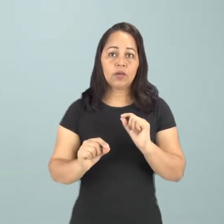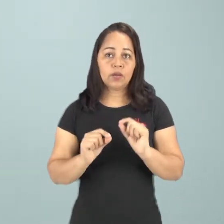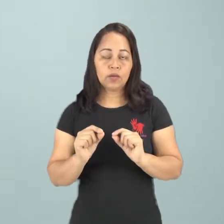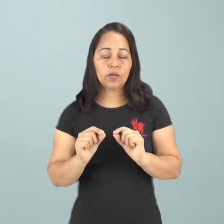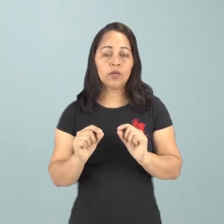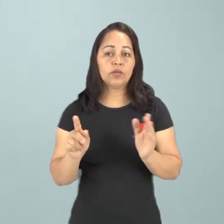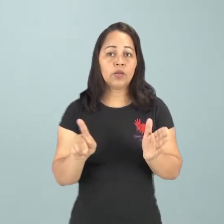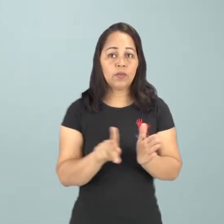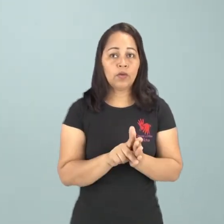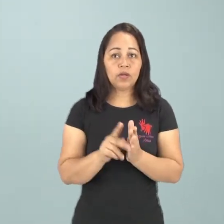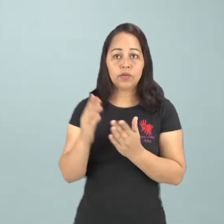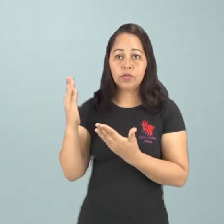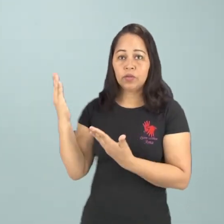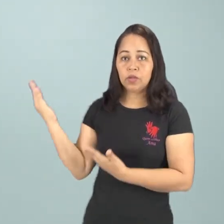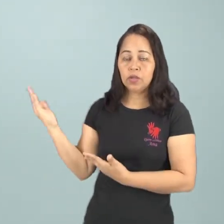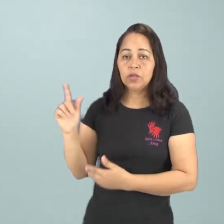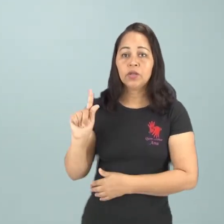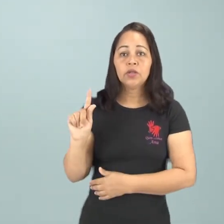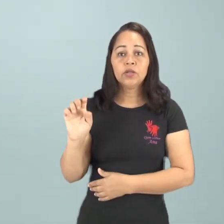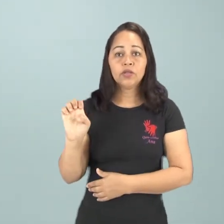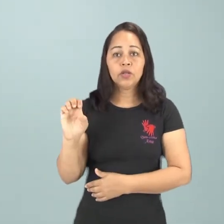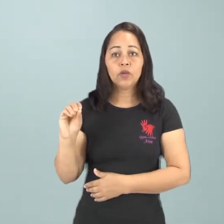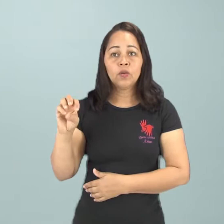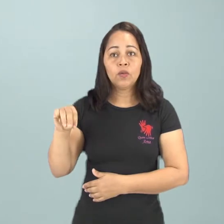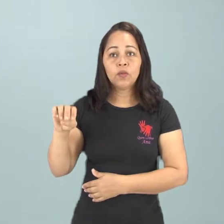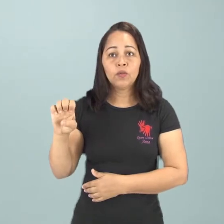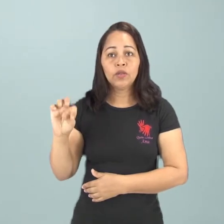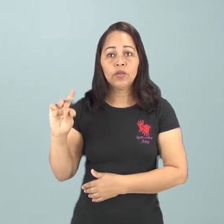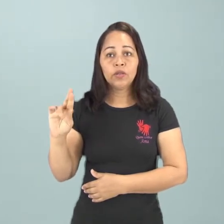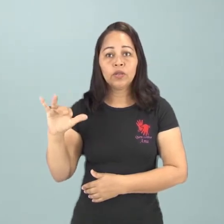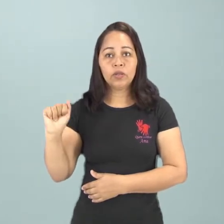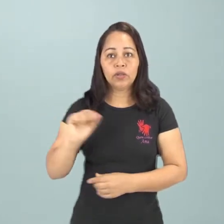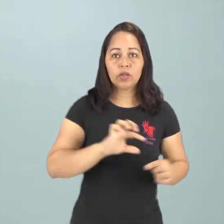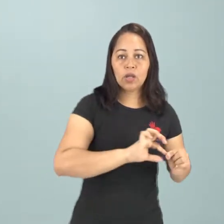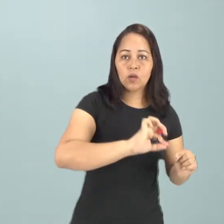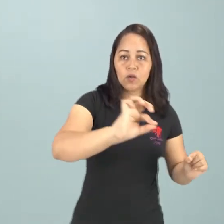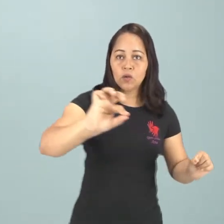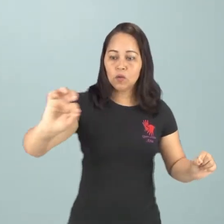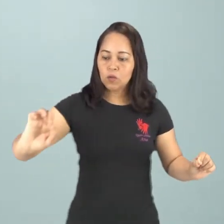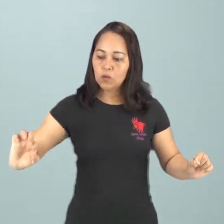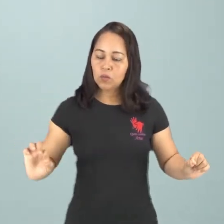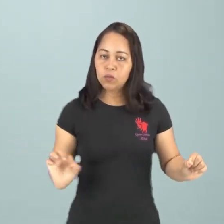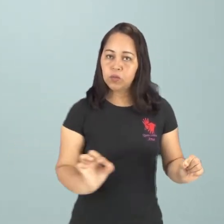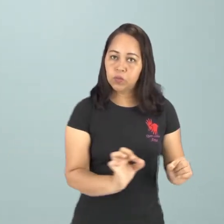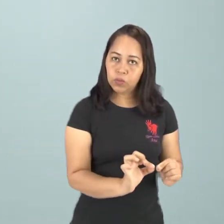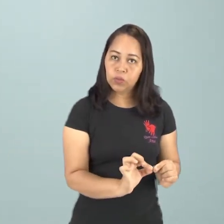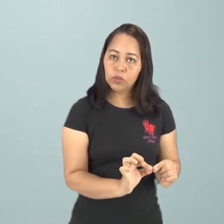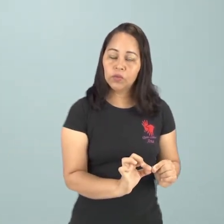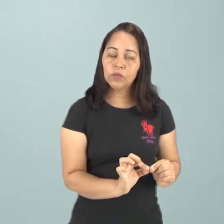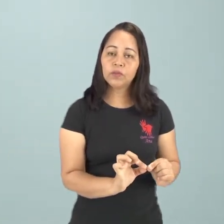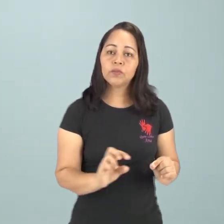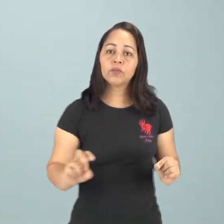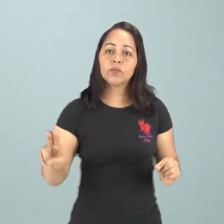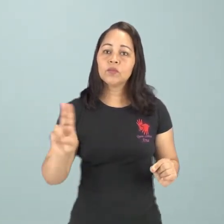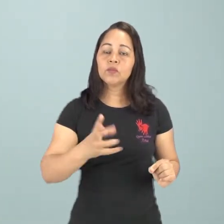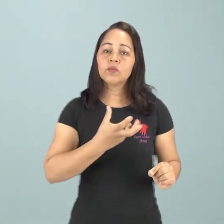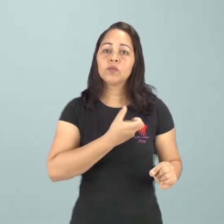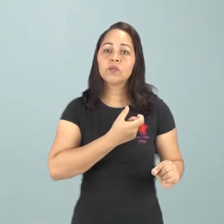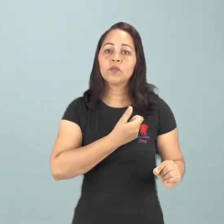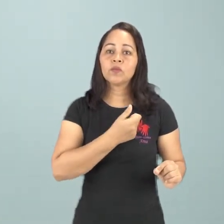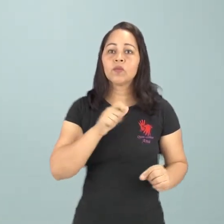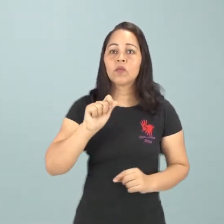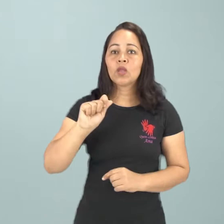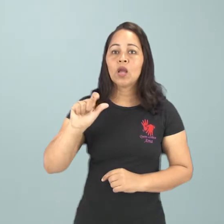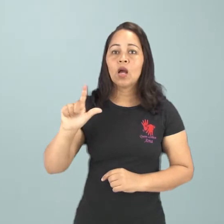parte da geometria e também dos conjuntos numéricos, que nós chamamos atualmente de